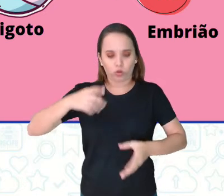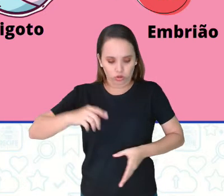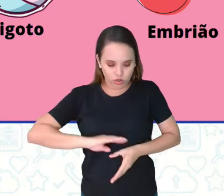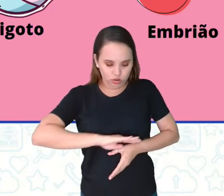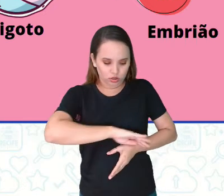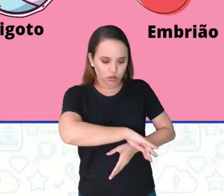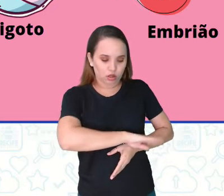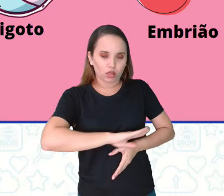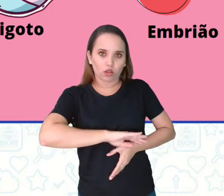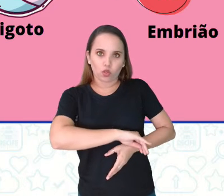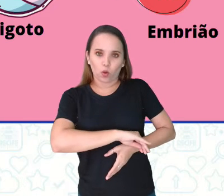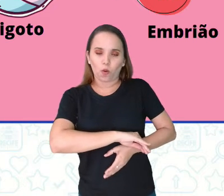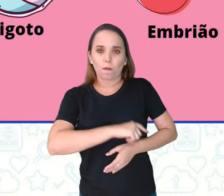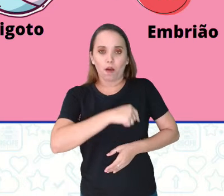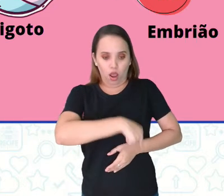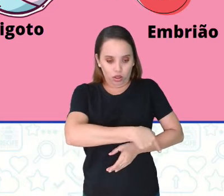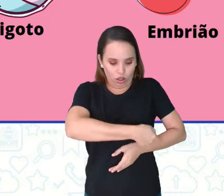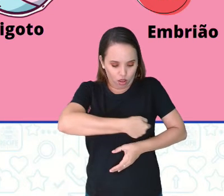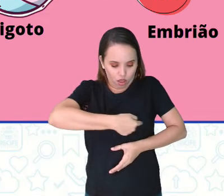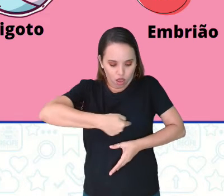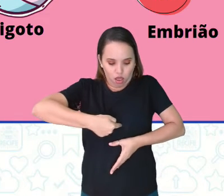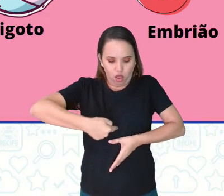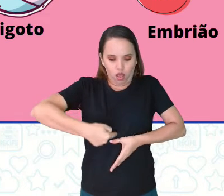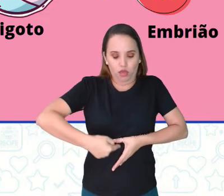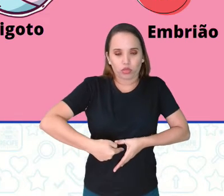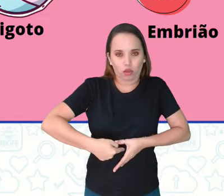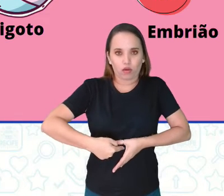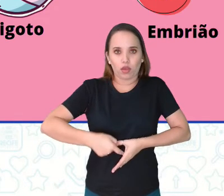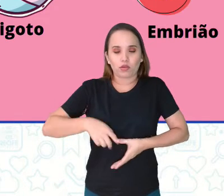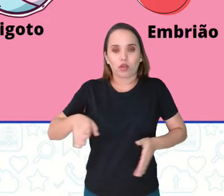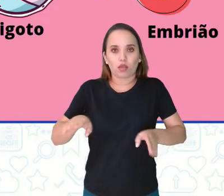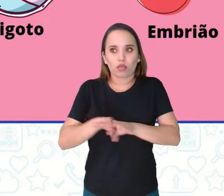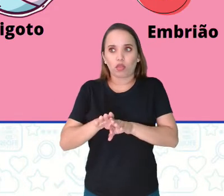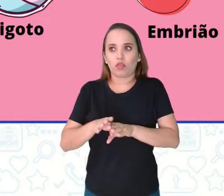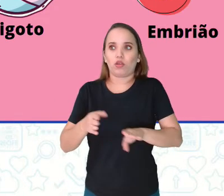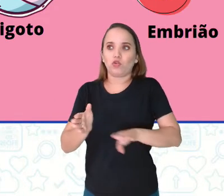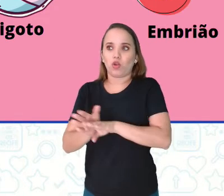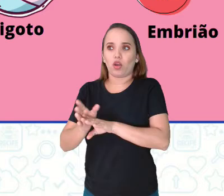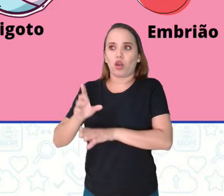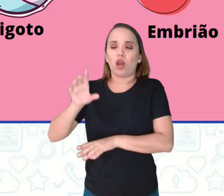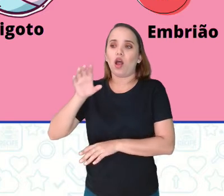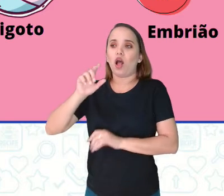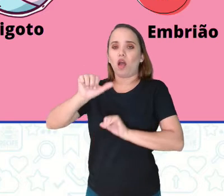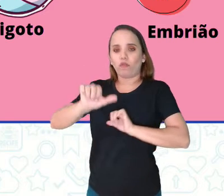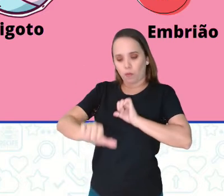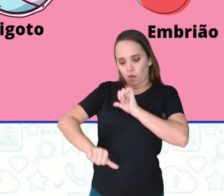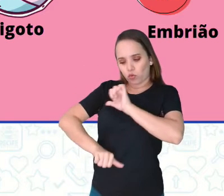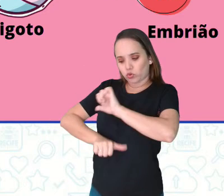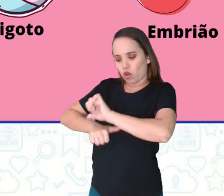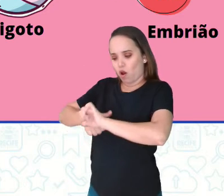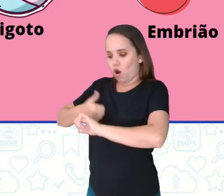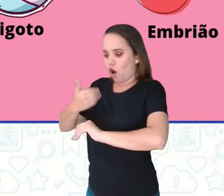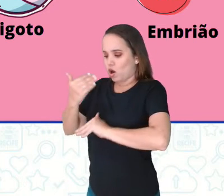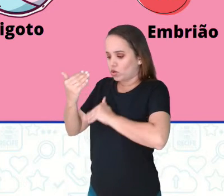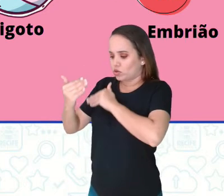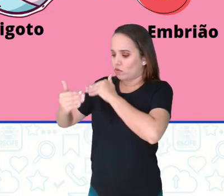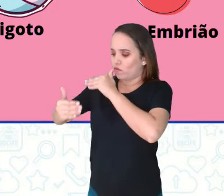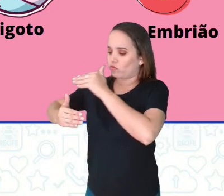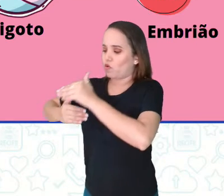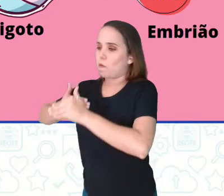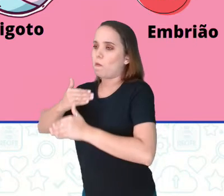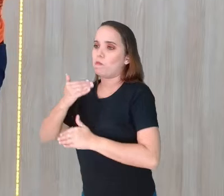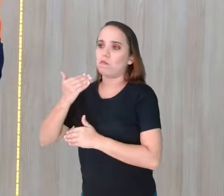várias divisões celulares, até chegar ao embrião. Então, quando não acontece a